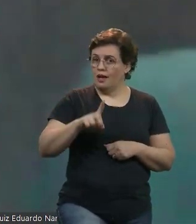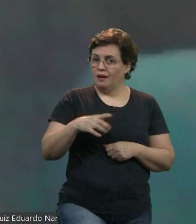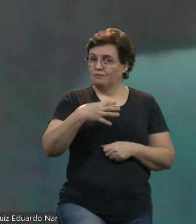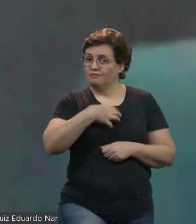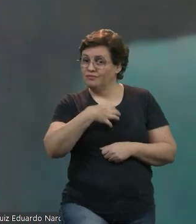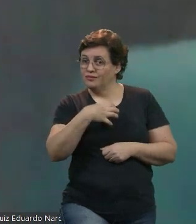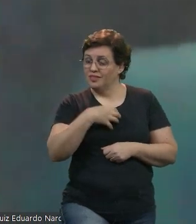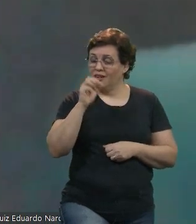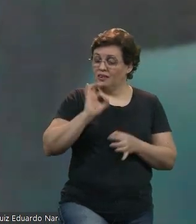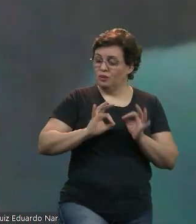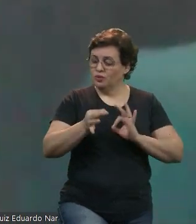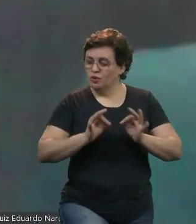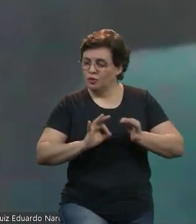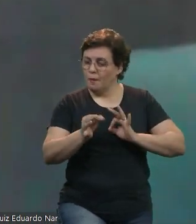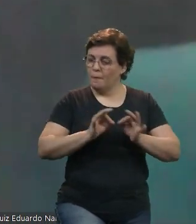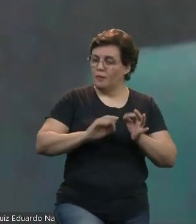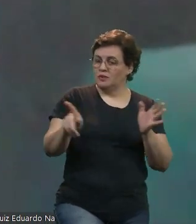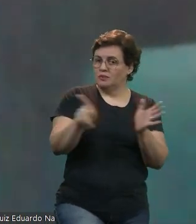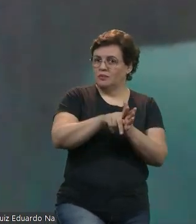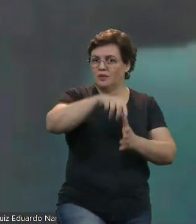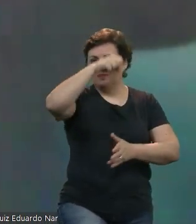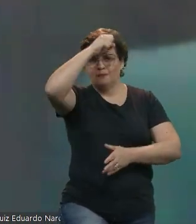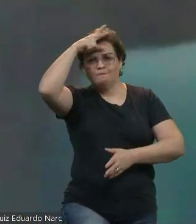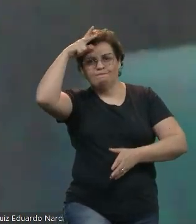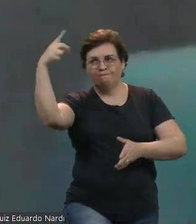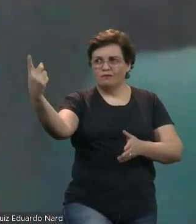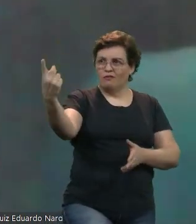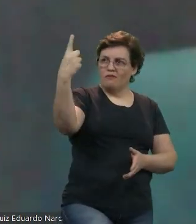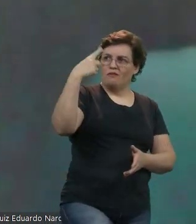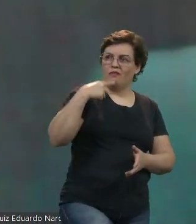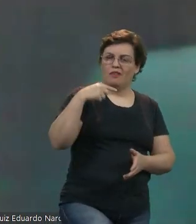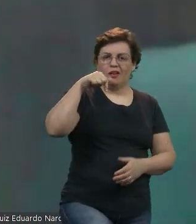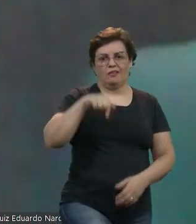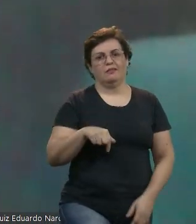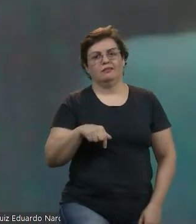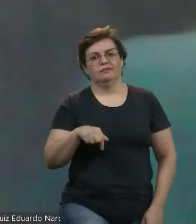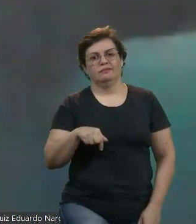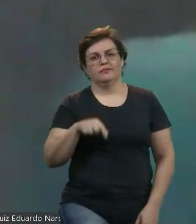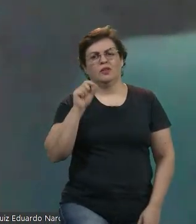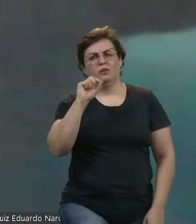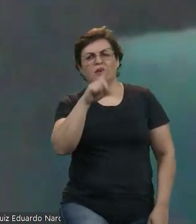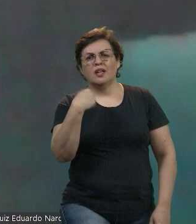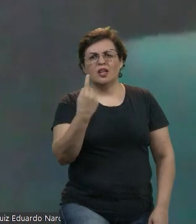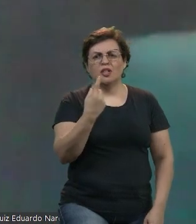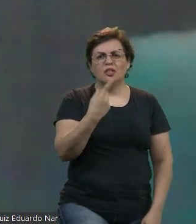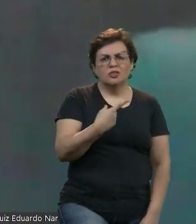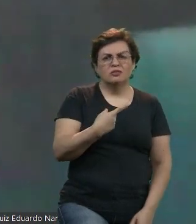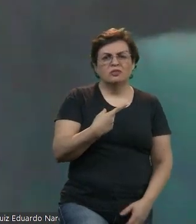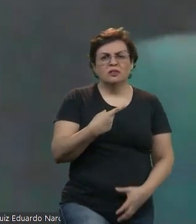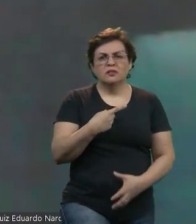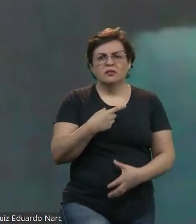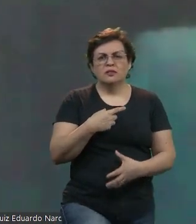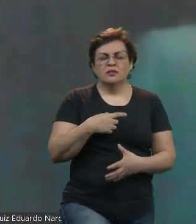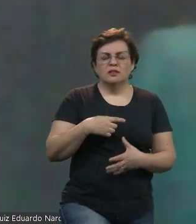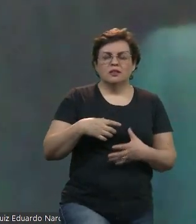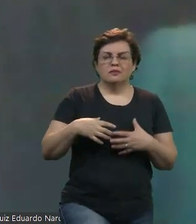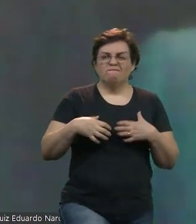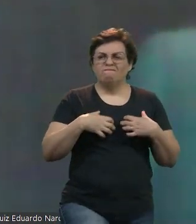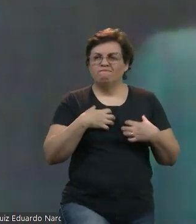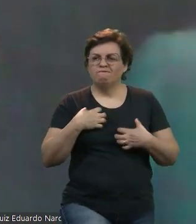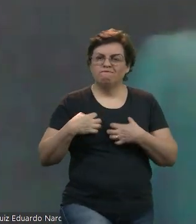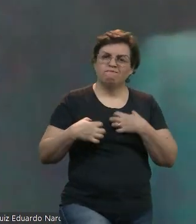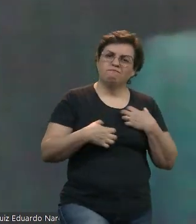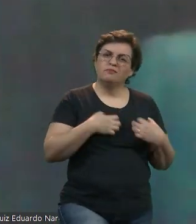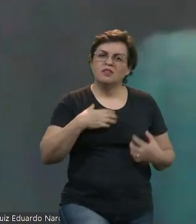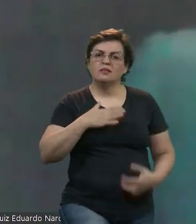forma com que os projetos da Prefeitura chegam para nós. O que nos traz desgaste, meu querido amigo